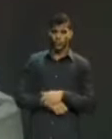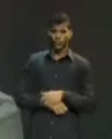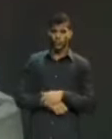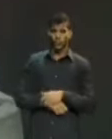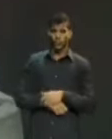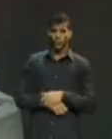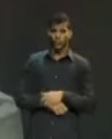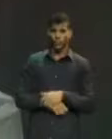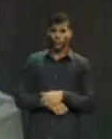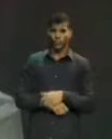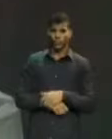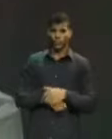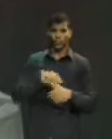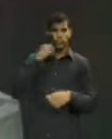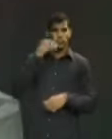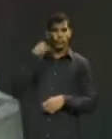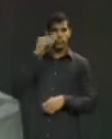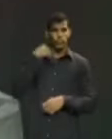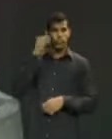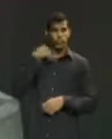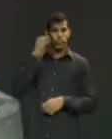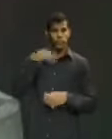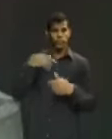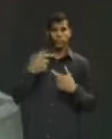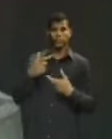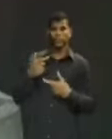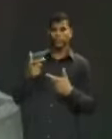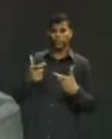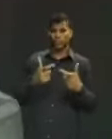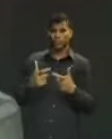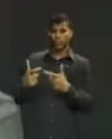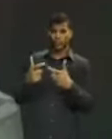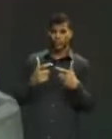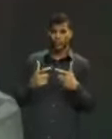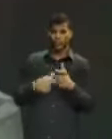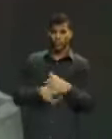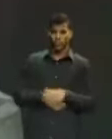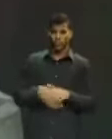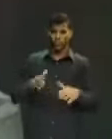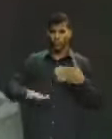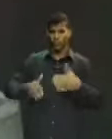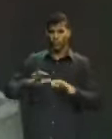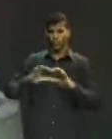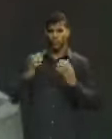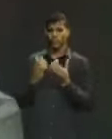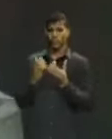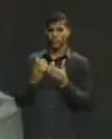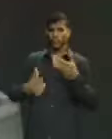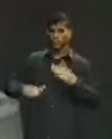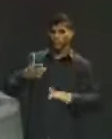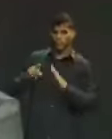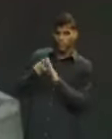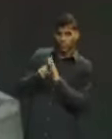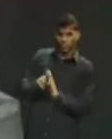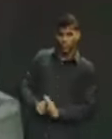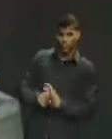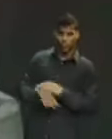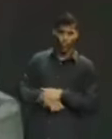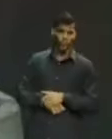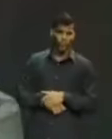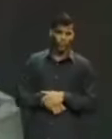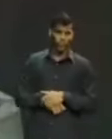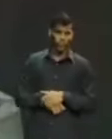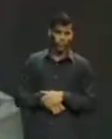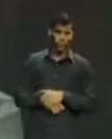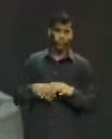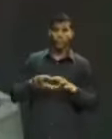intensa experiência nos territórios, sejam como articuladores comunitários, sejam como pesquisadores. Na nossa